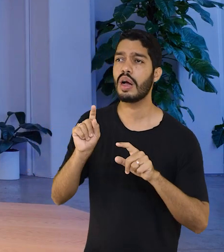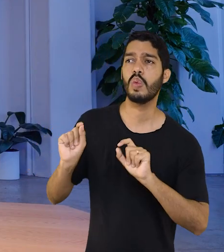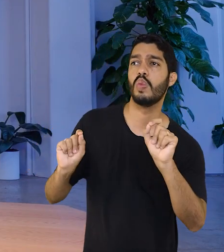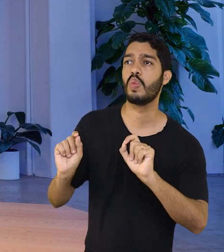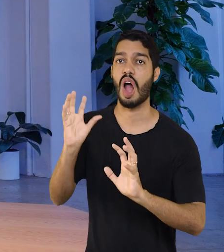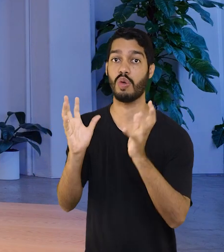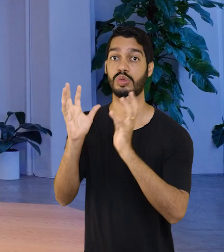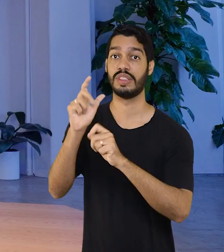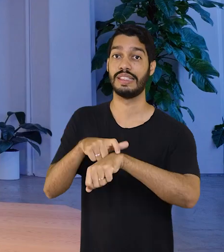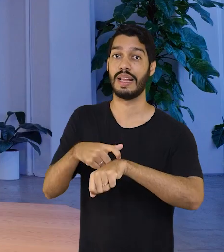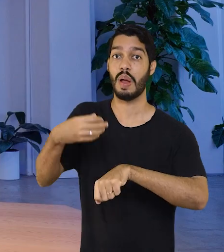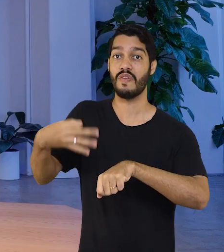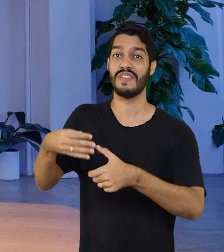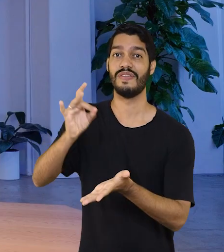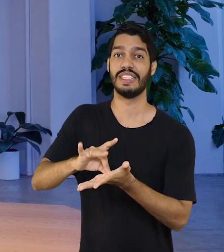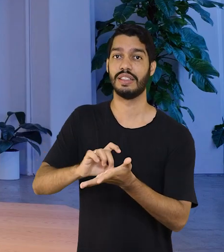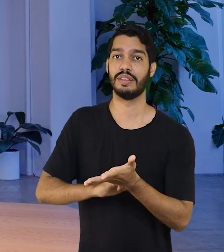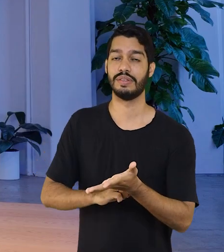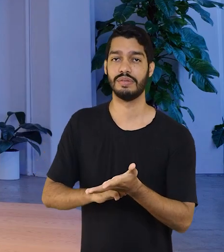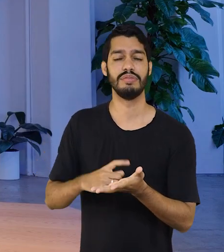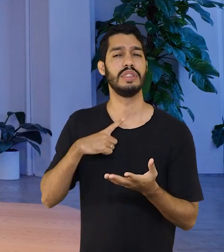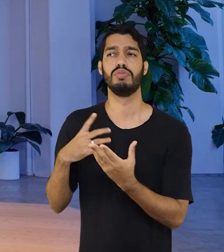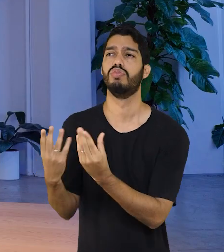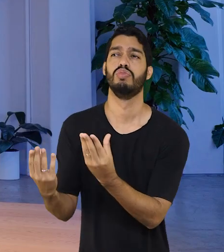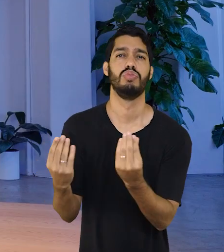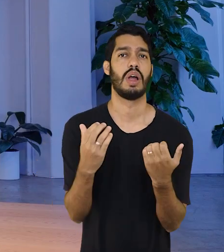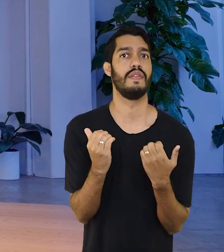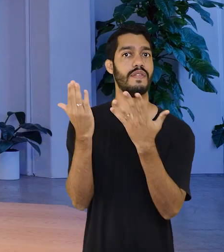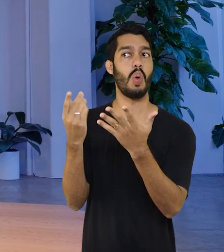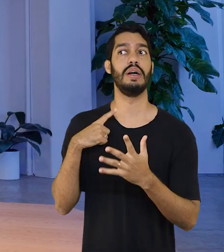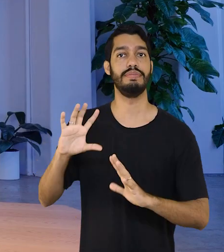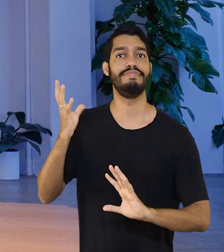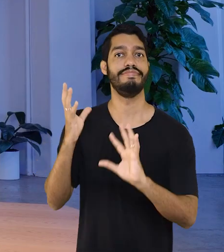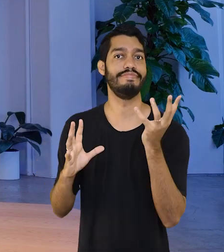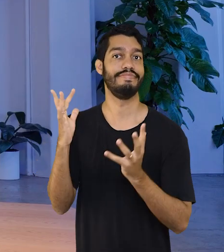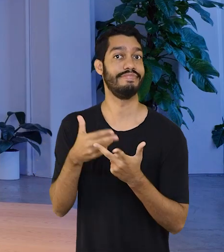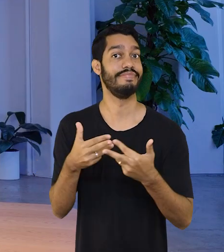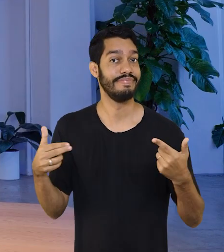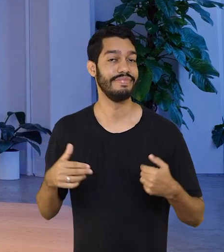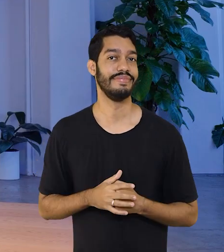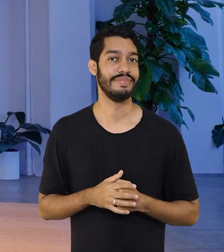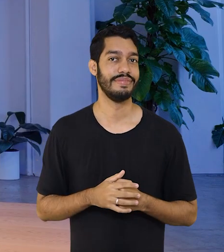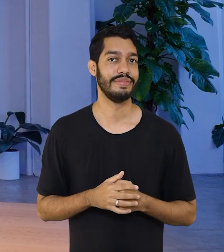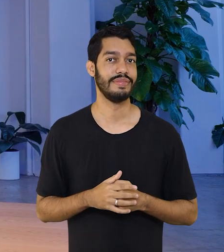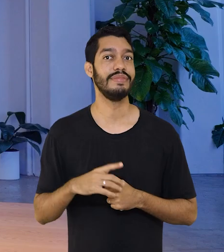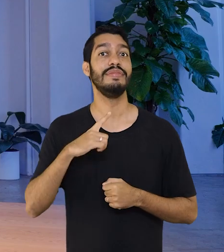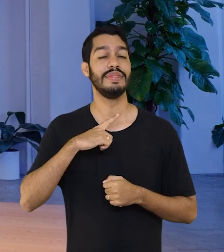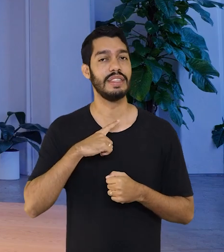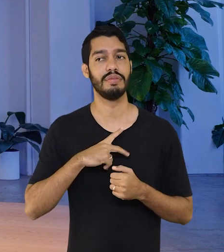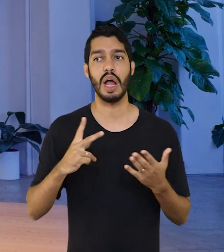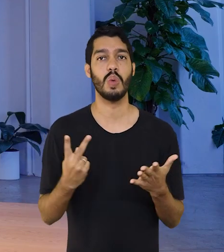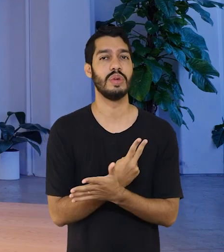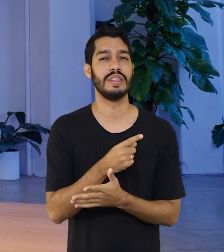cultural que a gente traz. E, de novo, existe muita coisa acontecendo ao mesmo tempo agora, relevante. Então, por exemplo, um dos nossos clientes